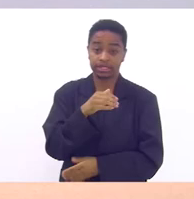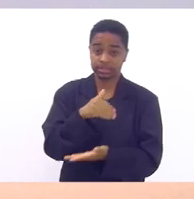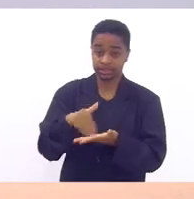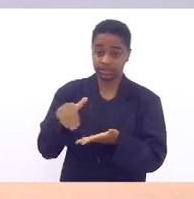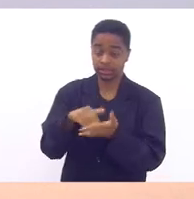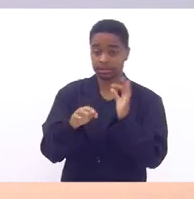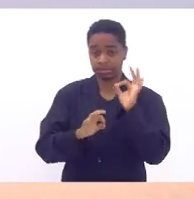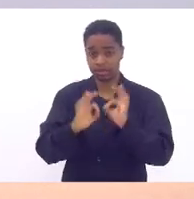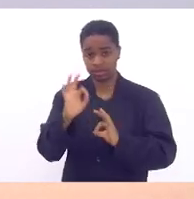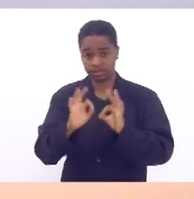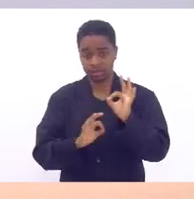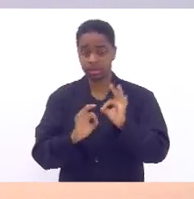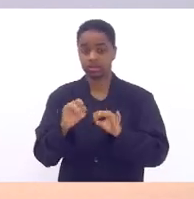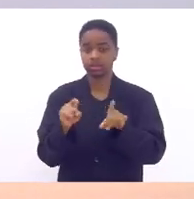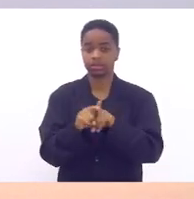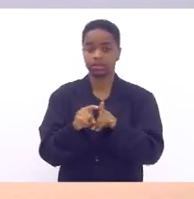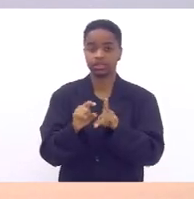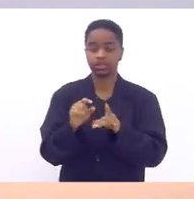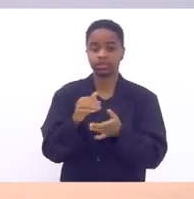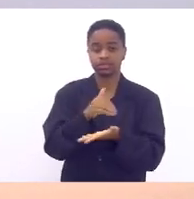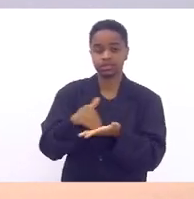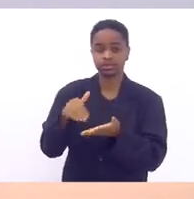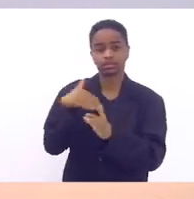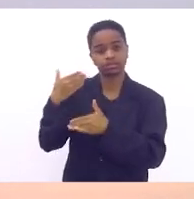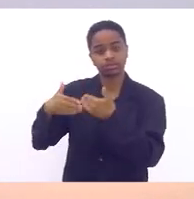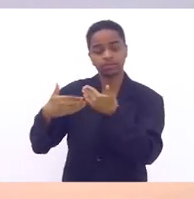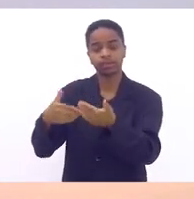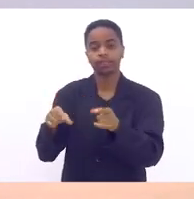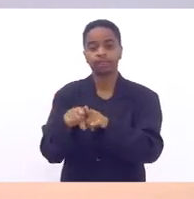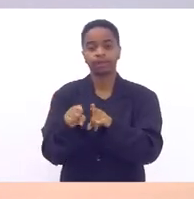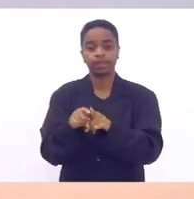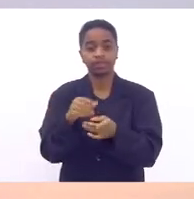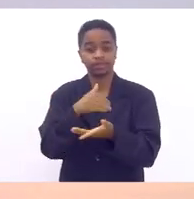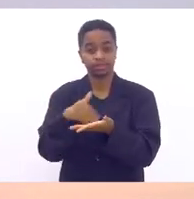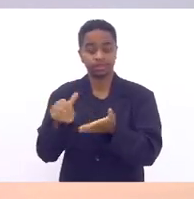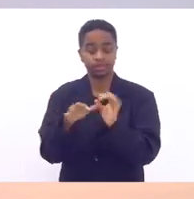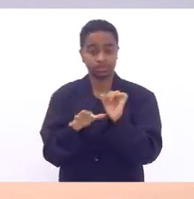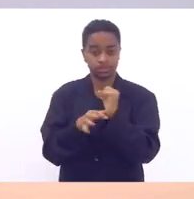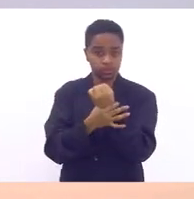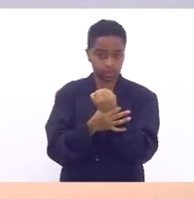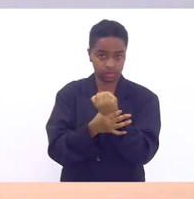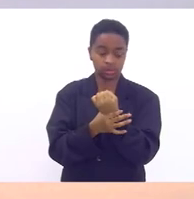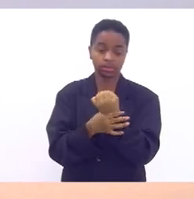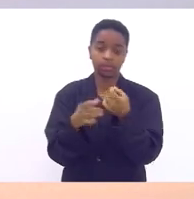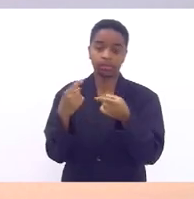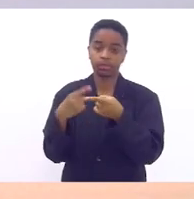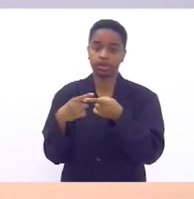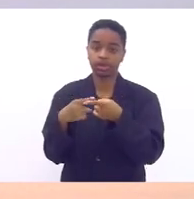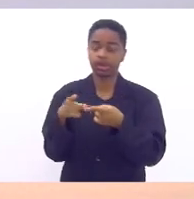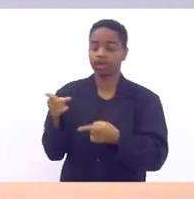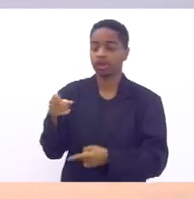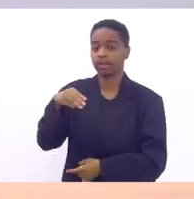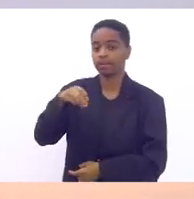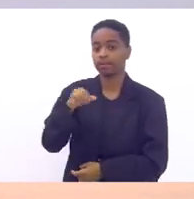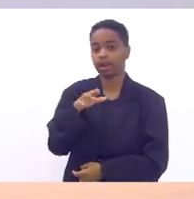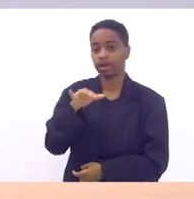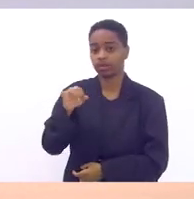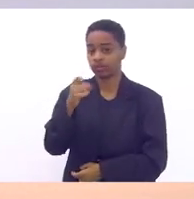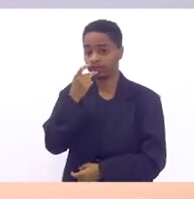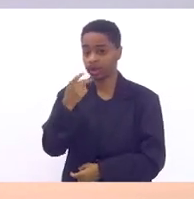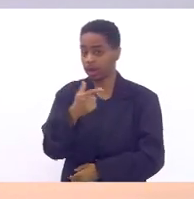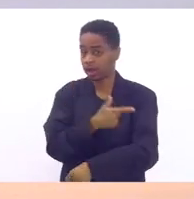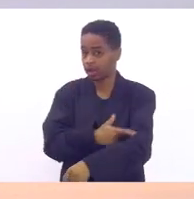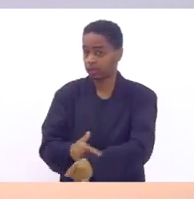planejamento da da Secretaria de desenvolvimento da secretaria de segurança porque o que o Dr máo tá educadamente